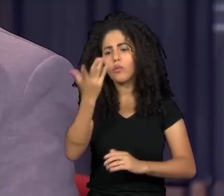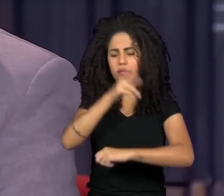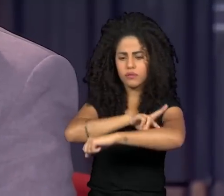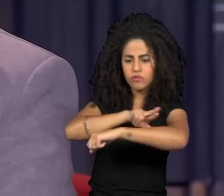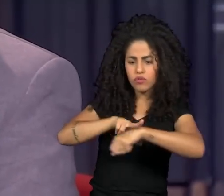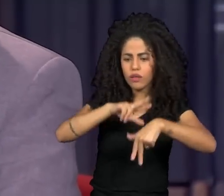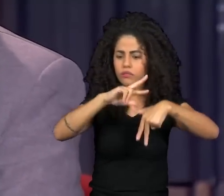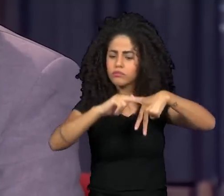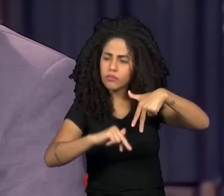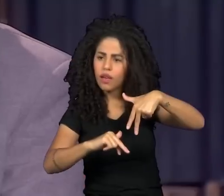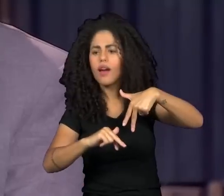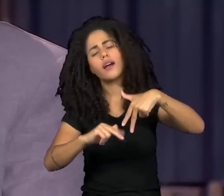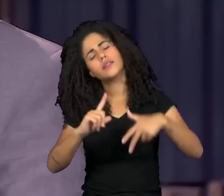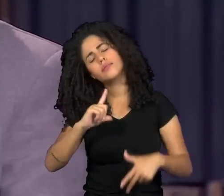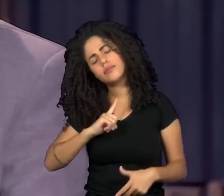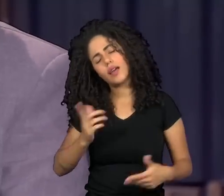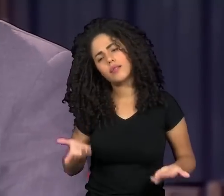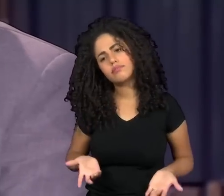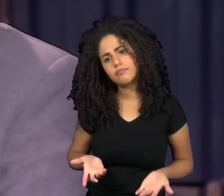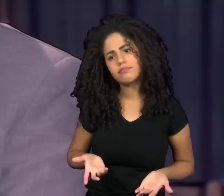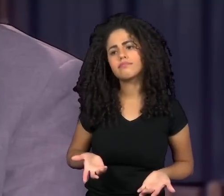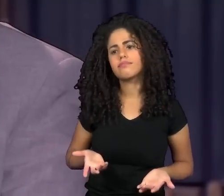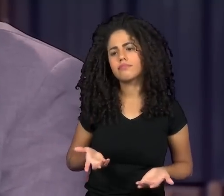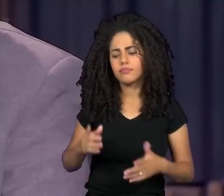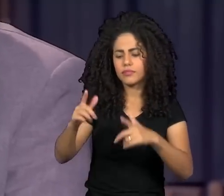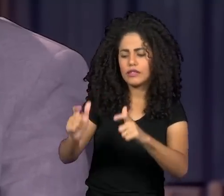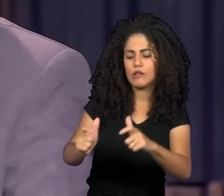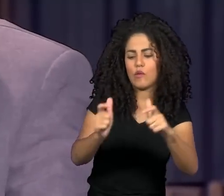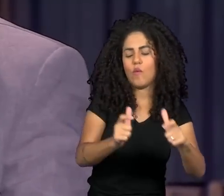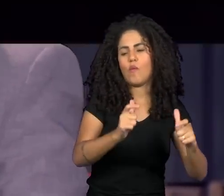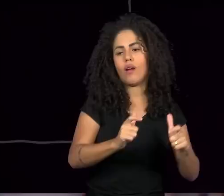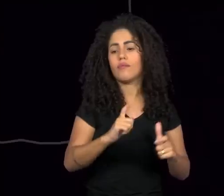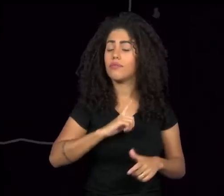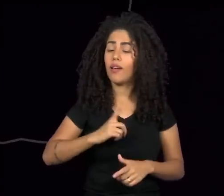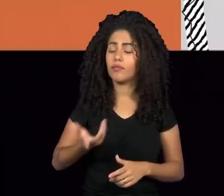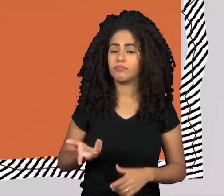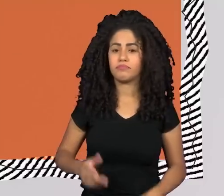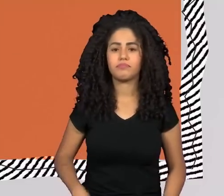gênero, ele tem local geográfico, enfim.